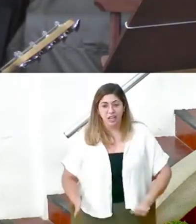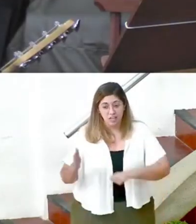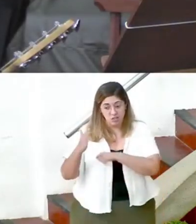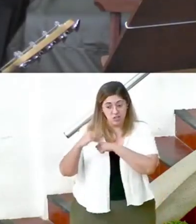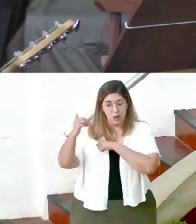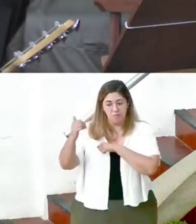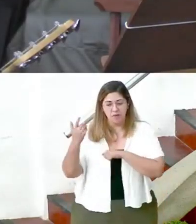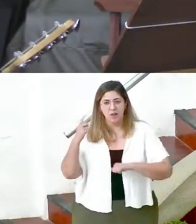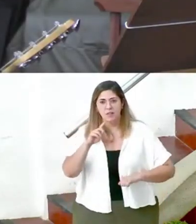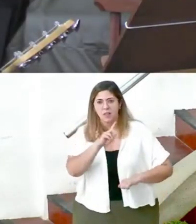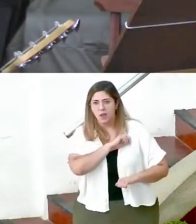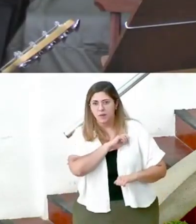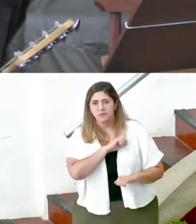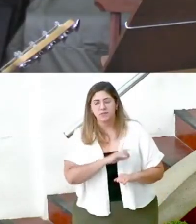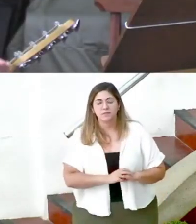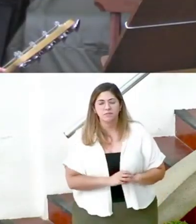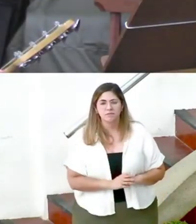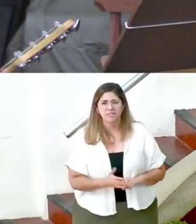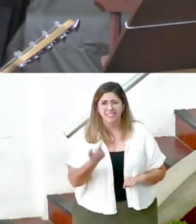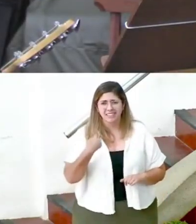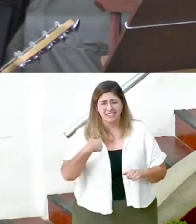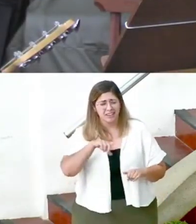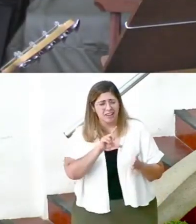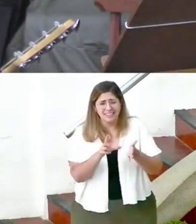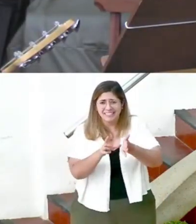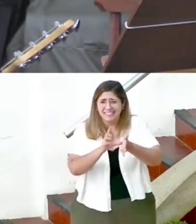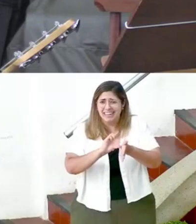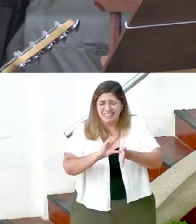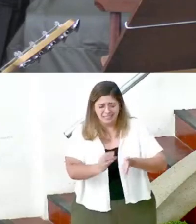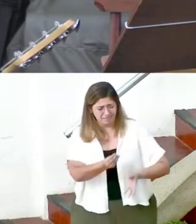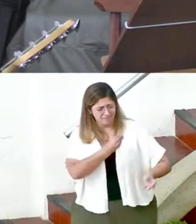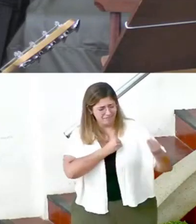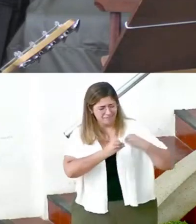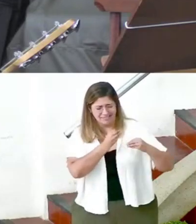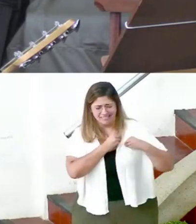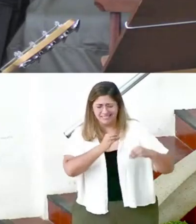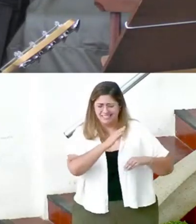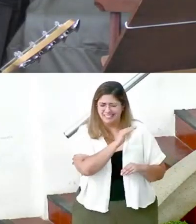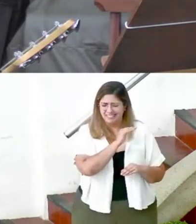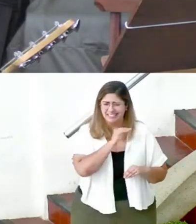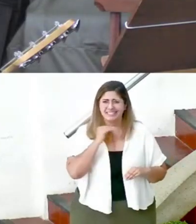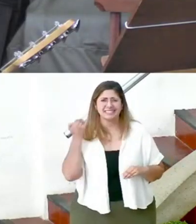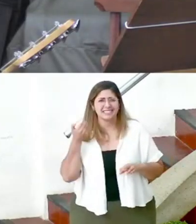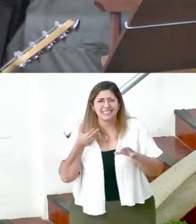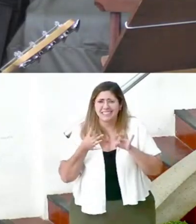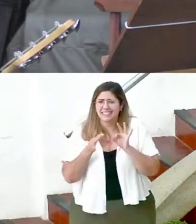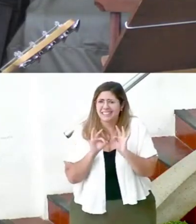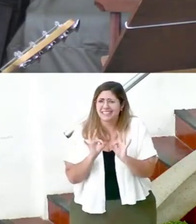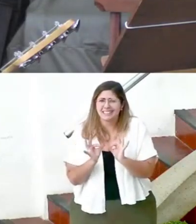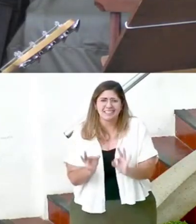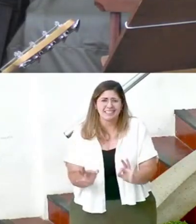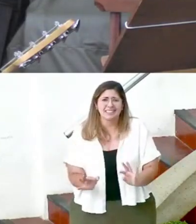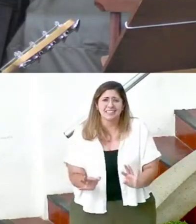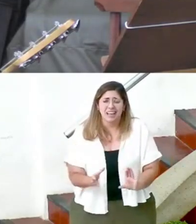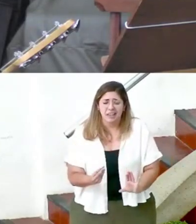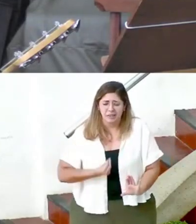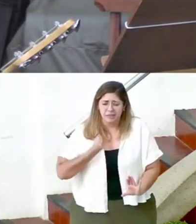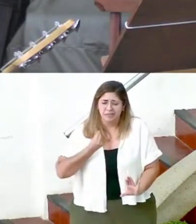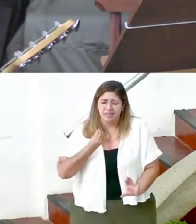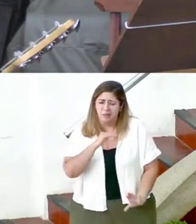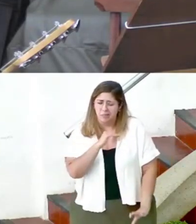pecados, todos nós mortos nos nossos delitos e pecados, todos nós sem fôlego de vida, de repente